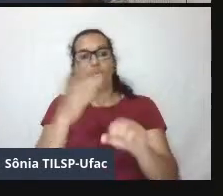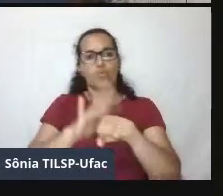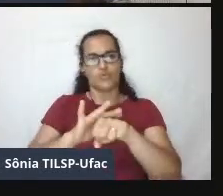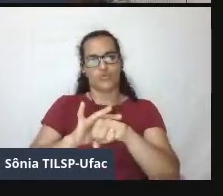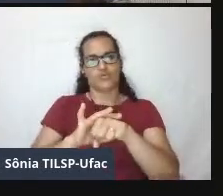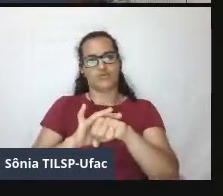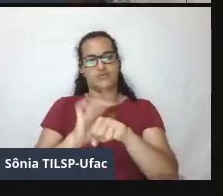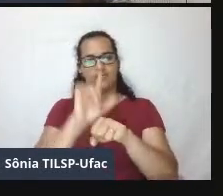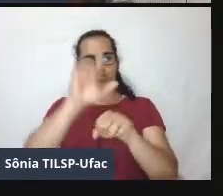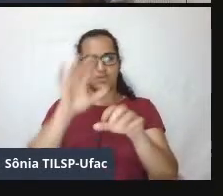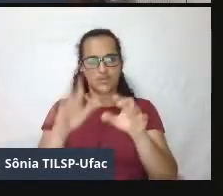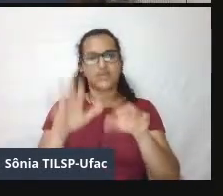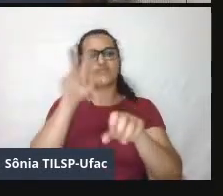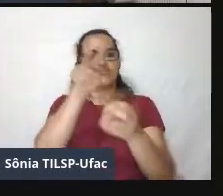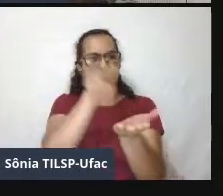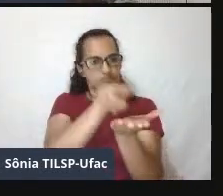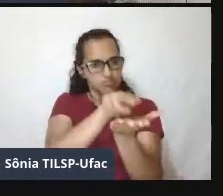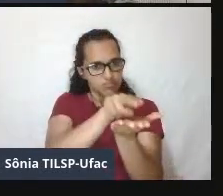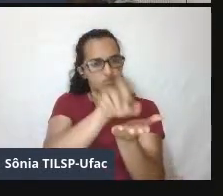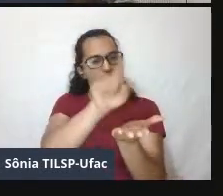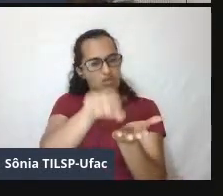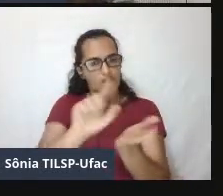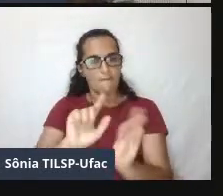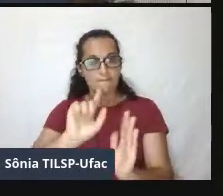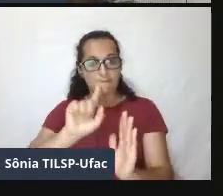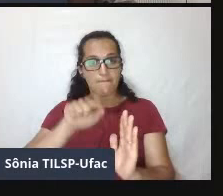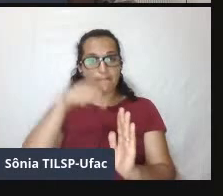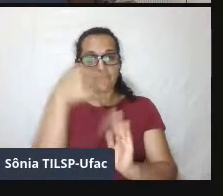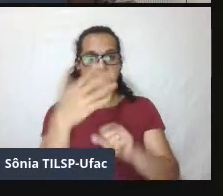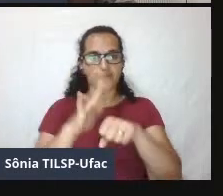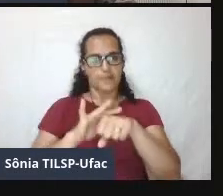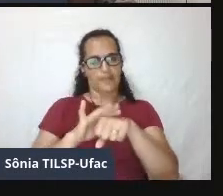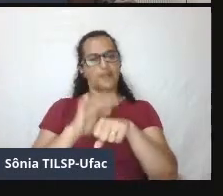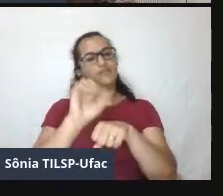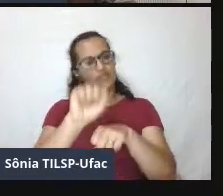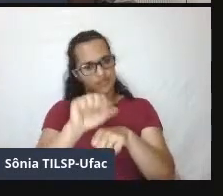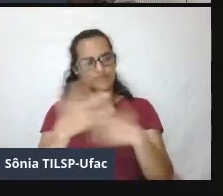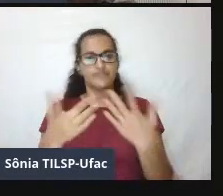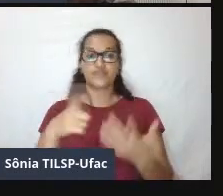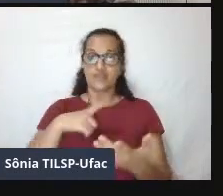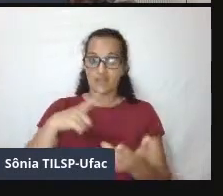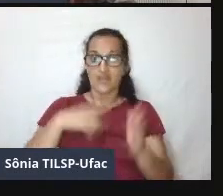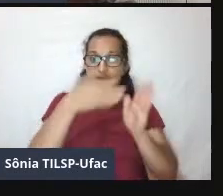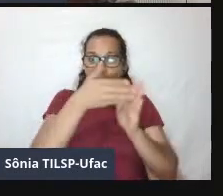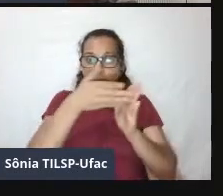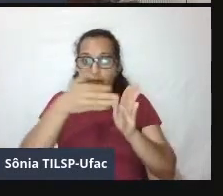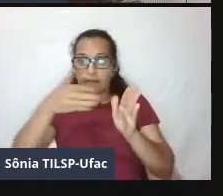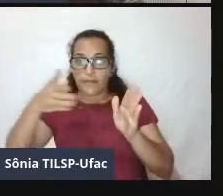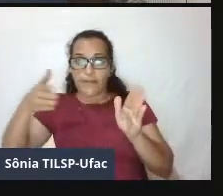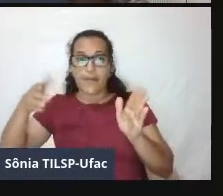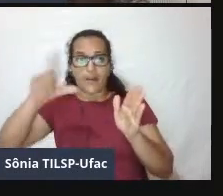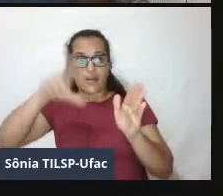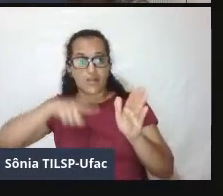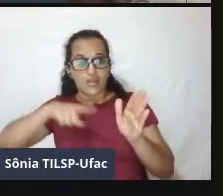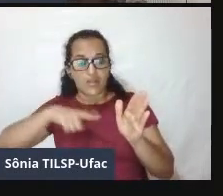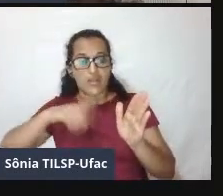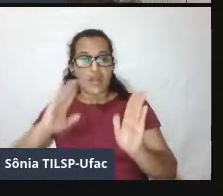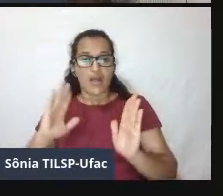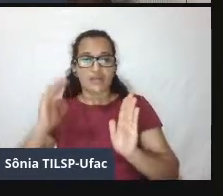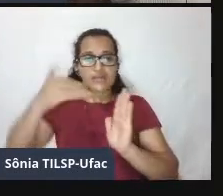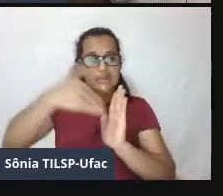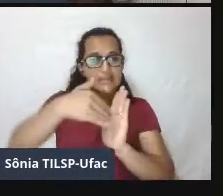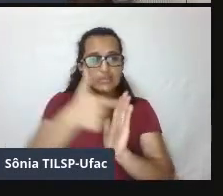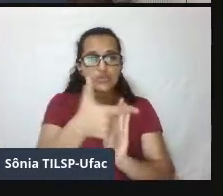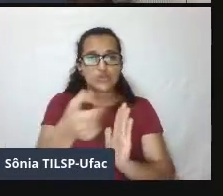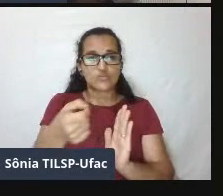pós-Covid-19. Existem estimativas de espaços para pacientes Covid ficarem funcionando até 2021, porque